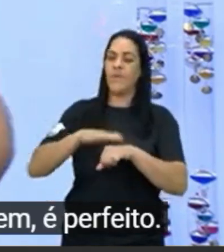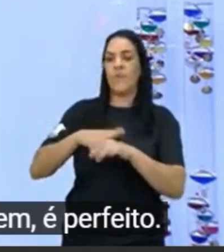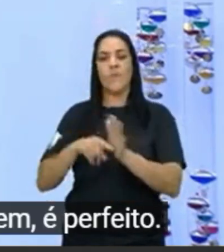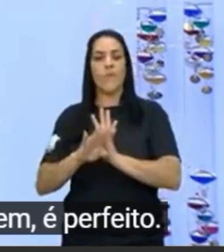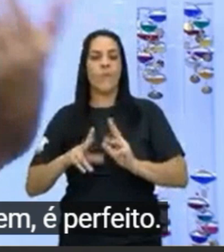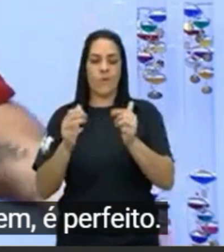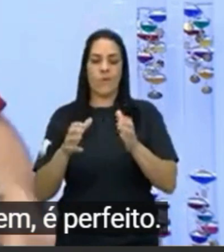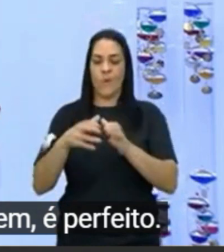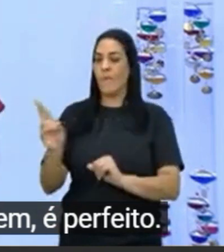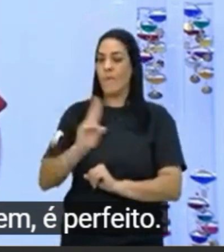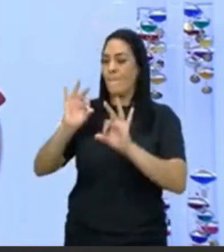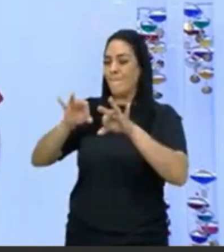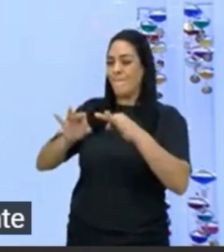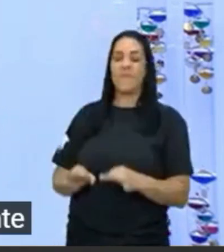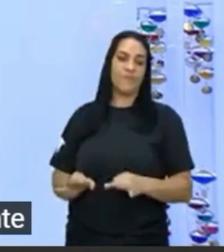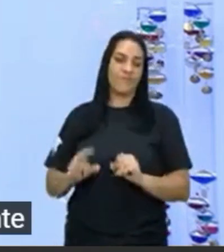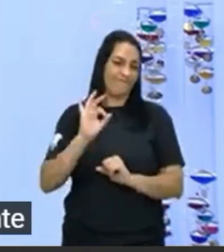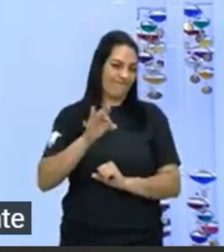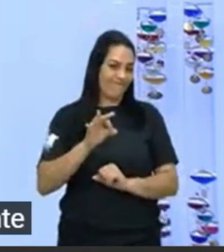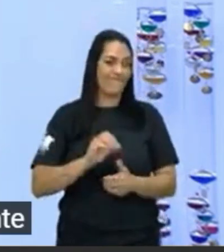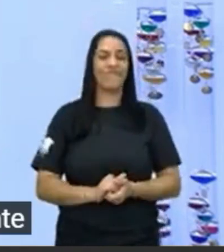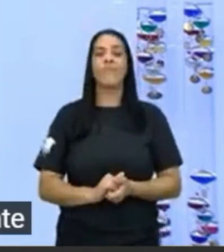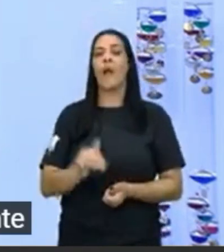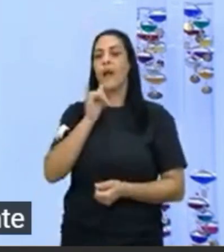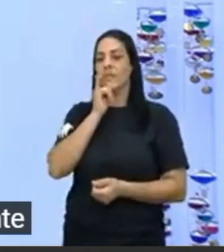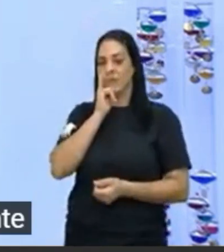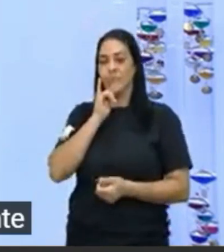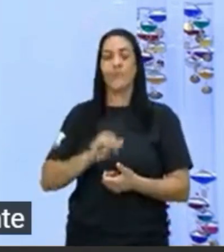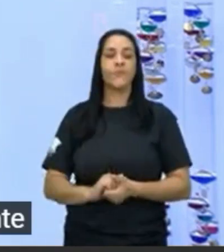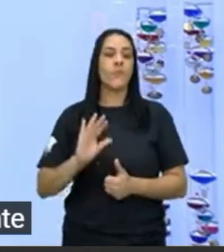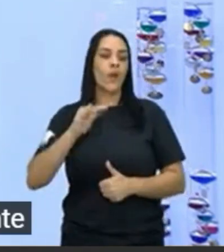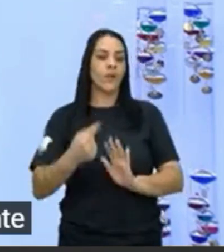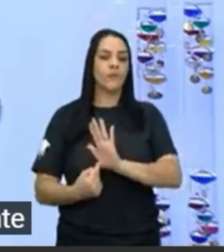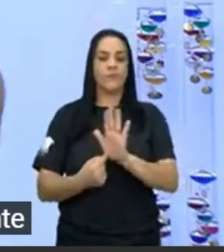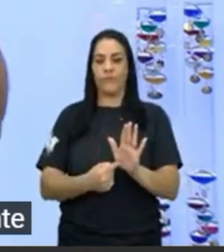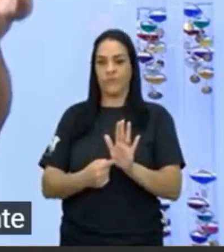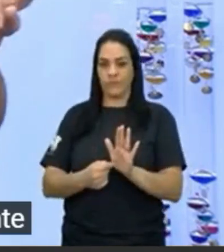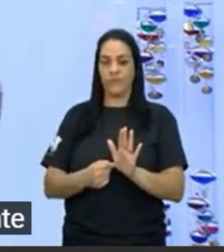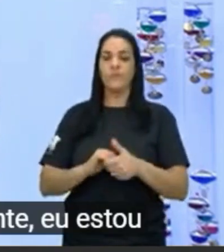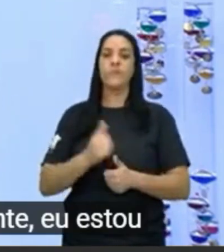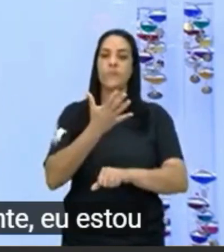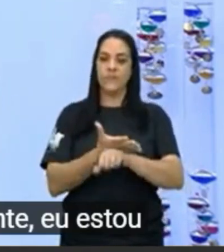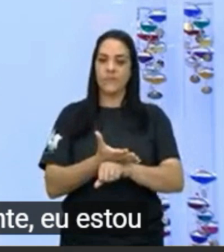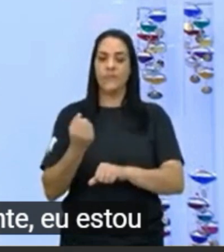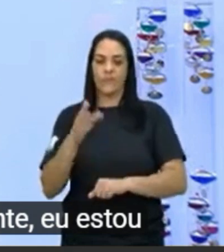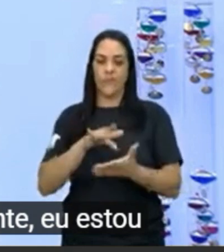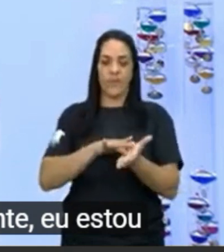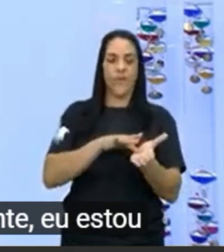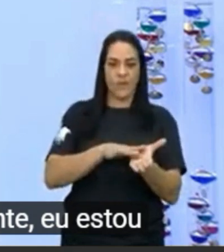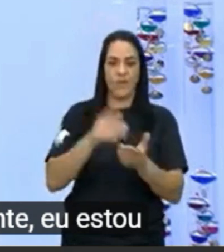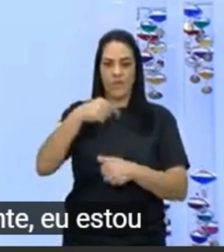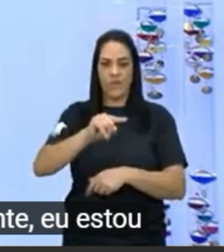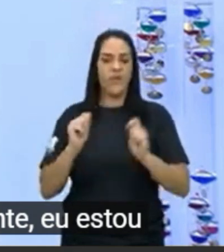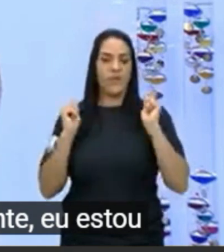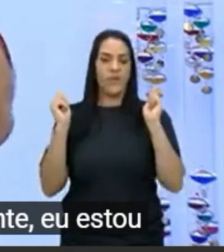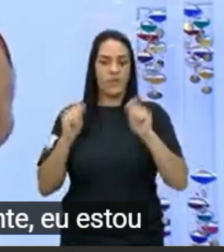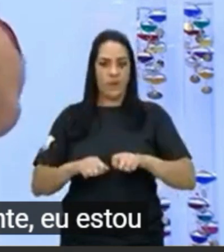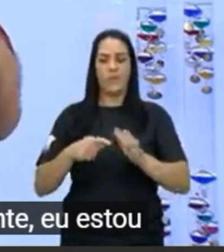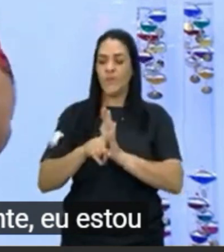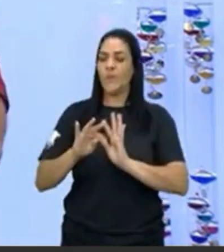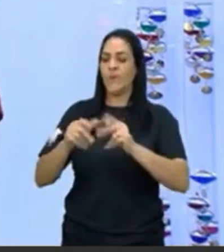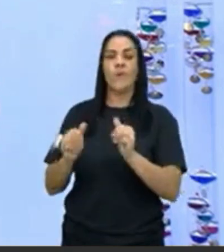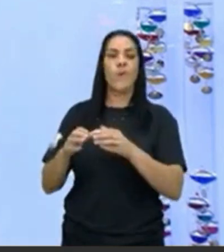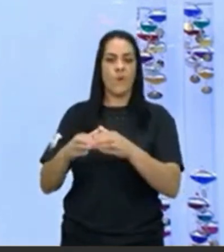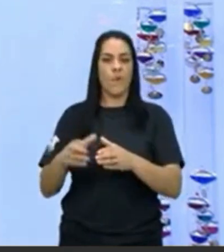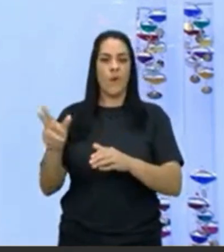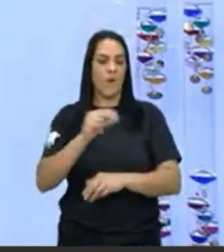os grupos responderem, é perfeito, tudo bem? Por exemplo, ao mostrar um componente ou um sensor da Shield, você pode perguntar aos grupos,